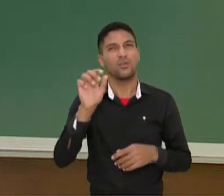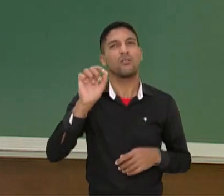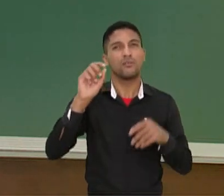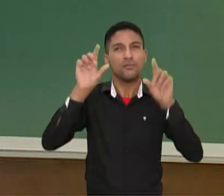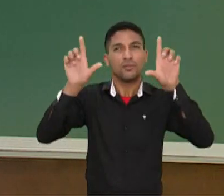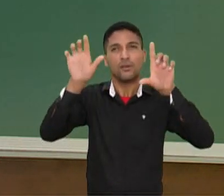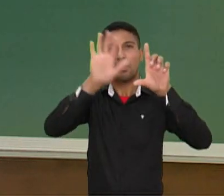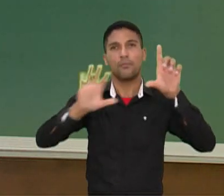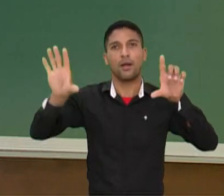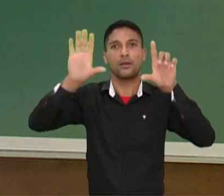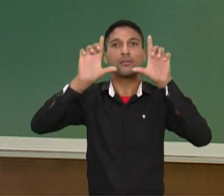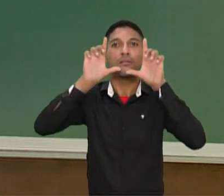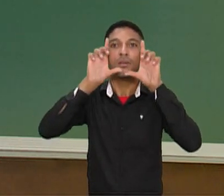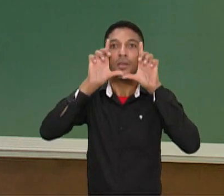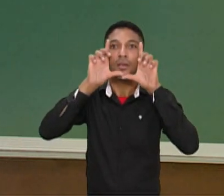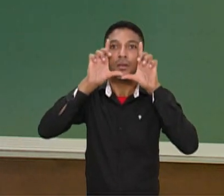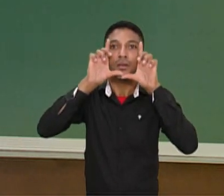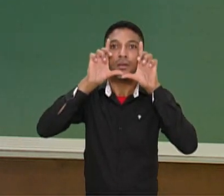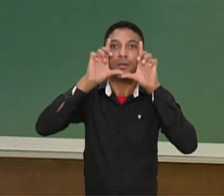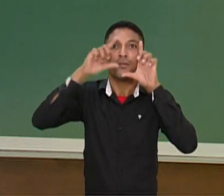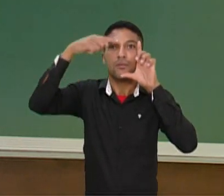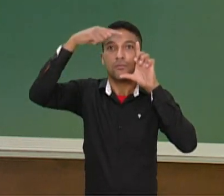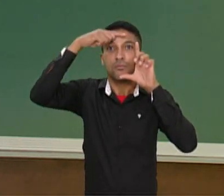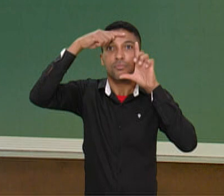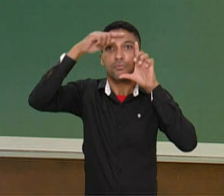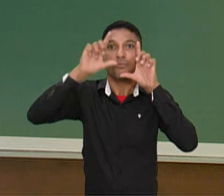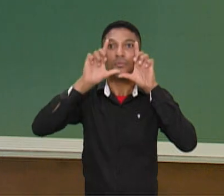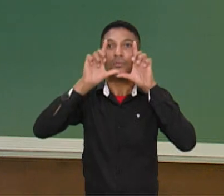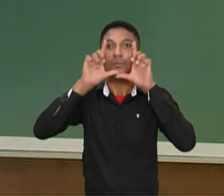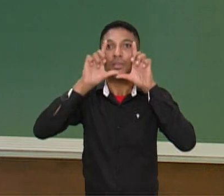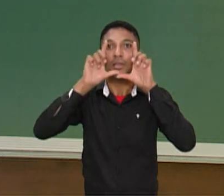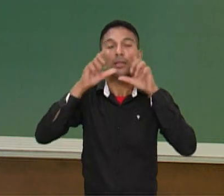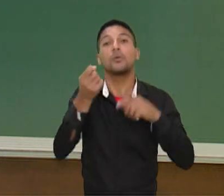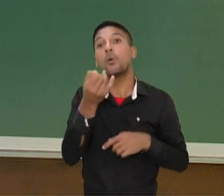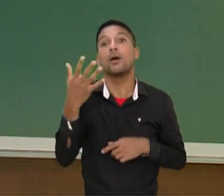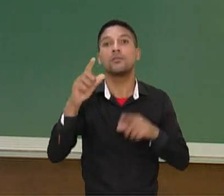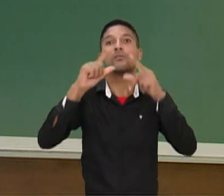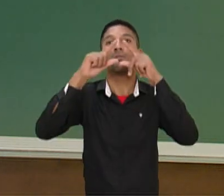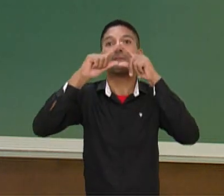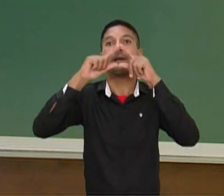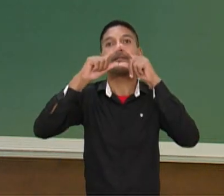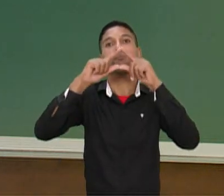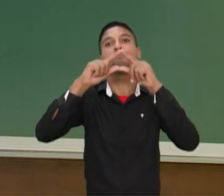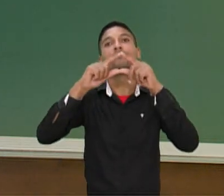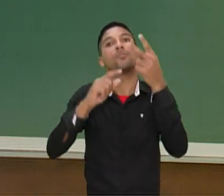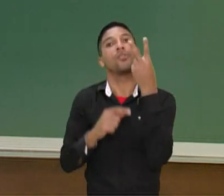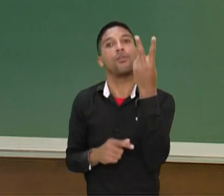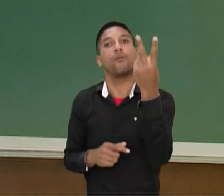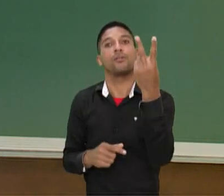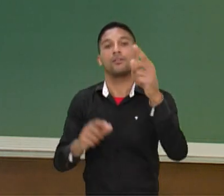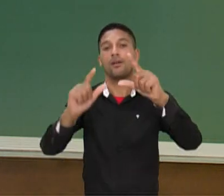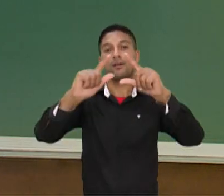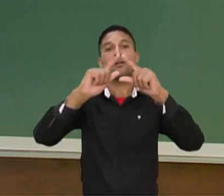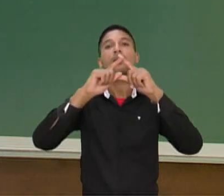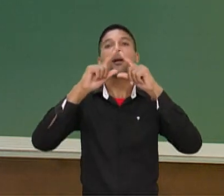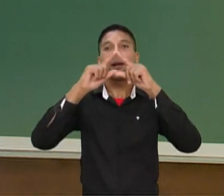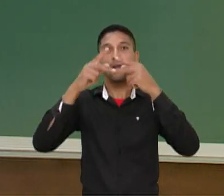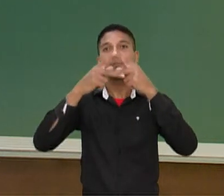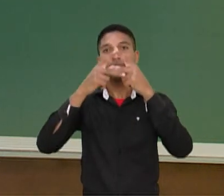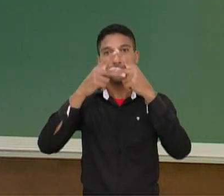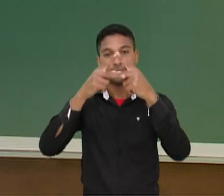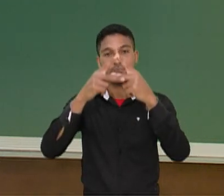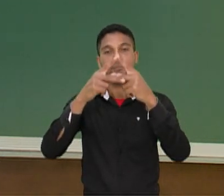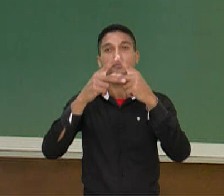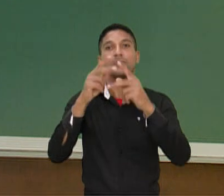Quantos triângulos? 2. Então, vamos ver a lógica disso aqui. Isso aqui eu escrevi desse jeito para